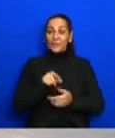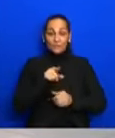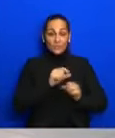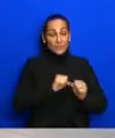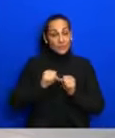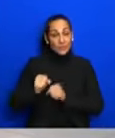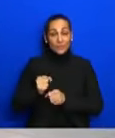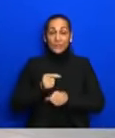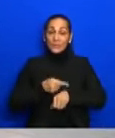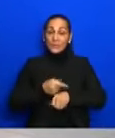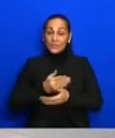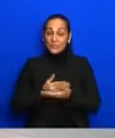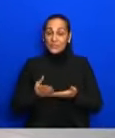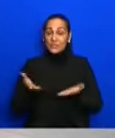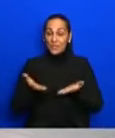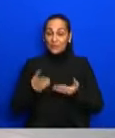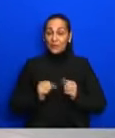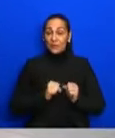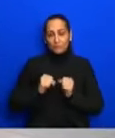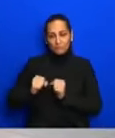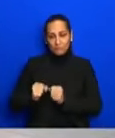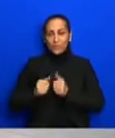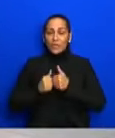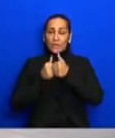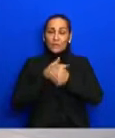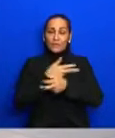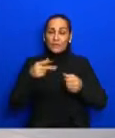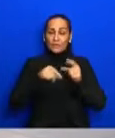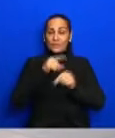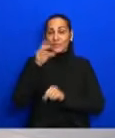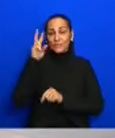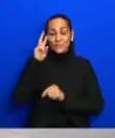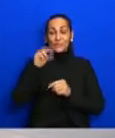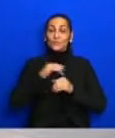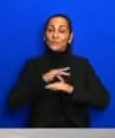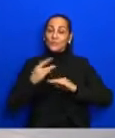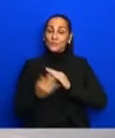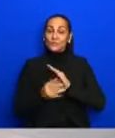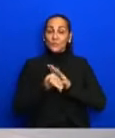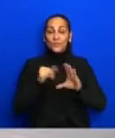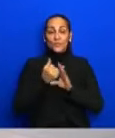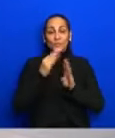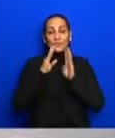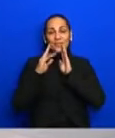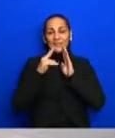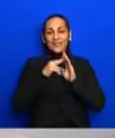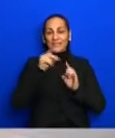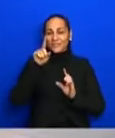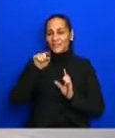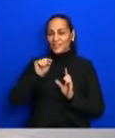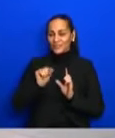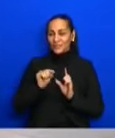você pode, a partir de agora, também acompanhar os demais sorteios desta segunda-feira através dos perfis do Facebook e do YouTube